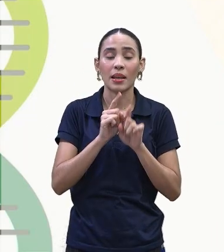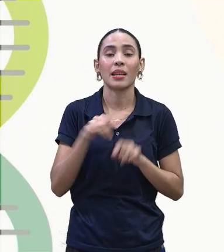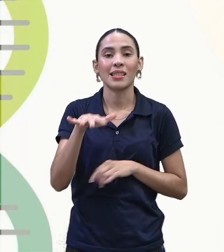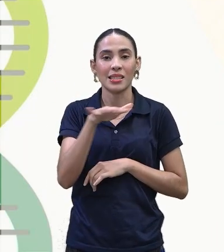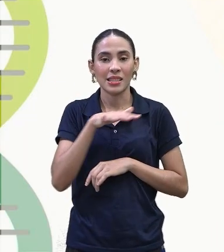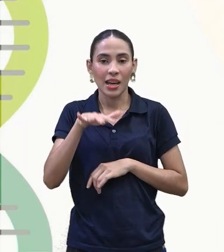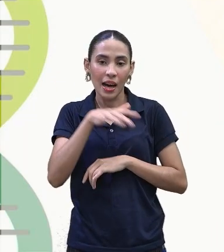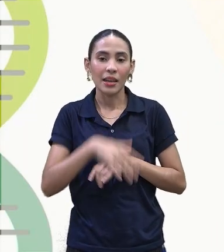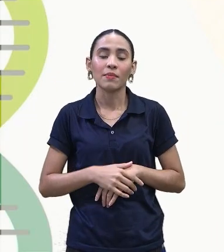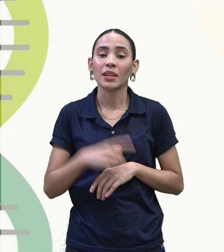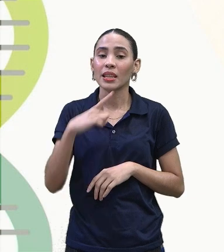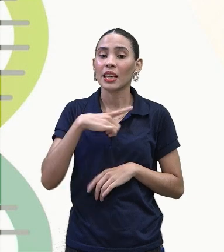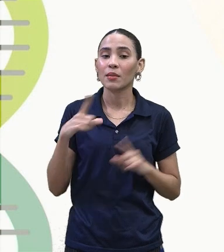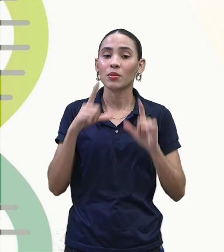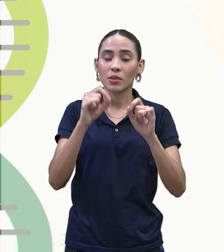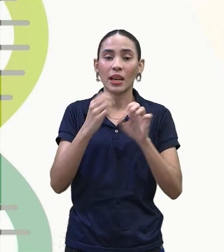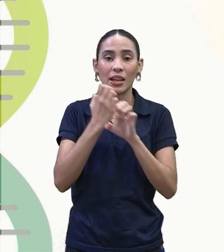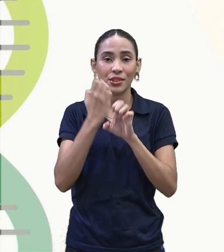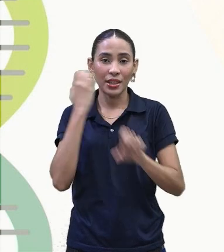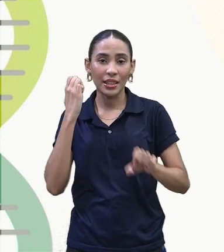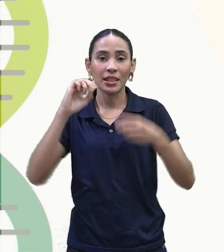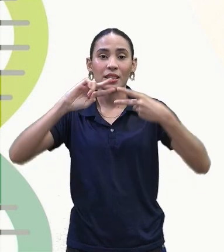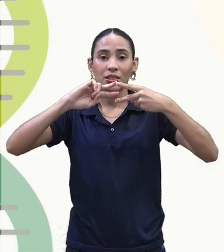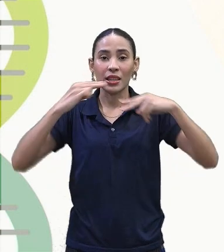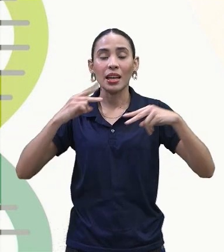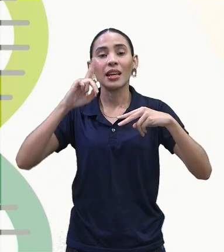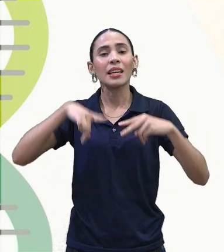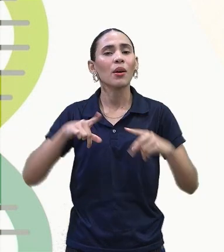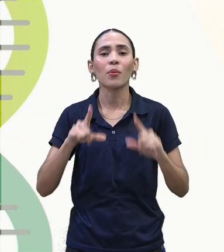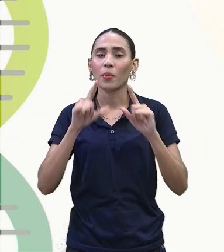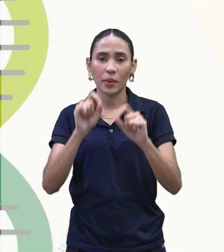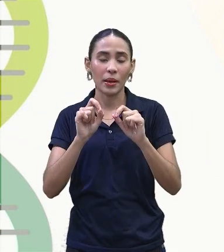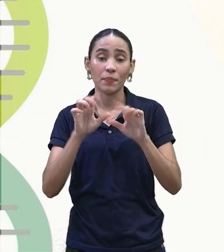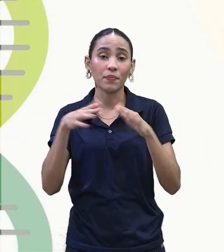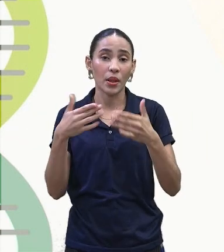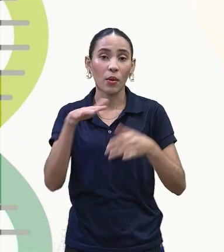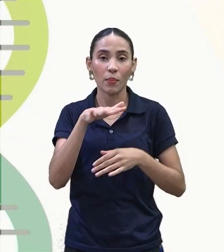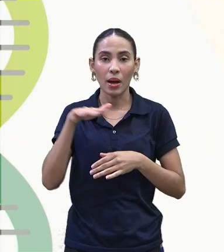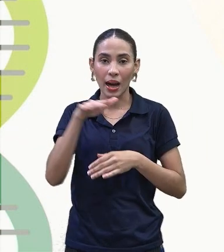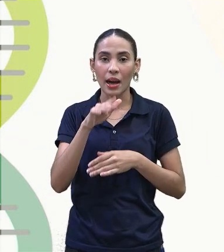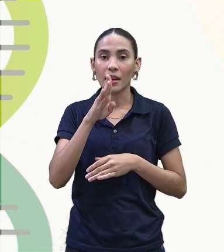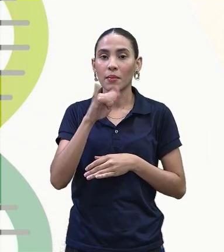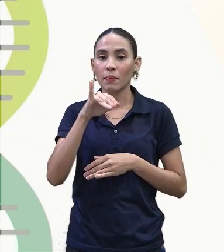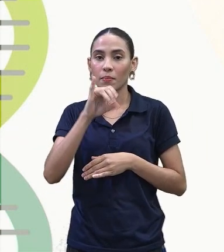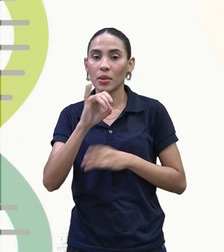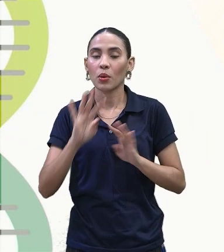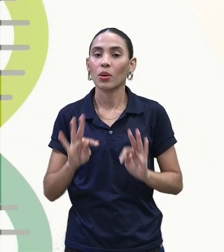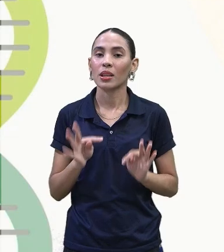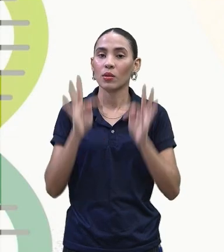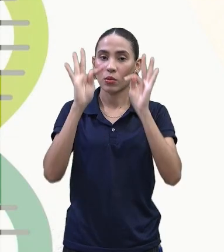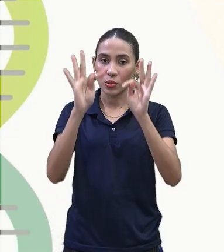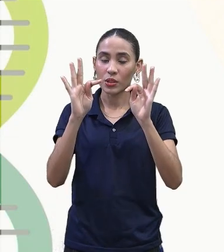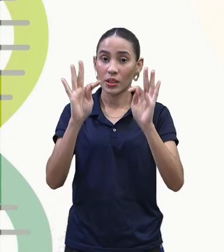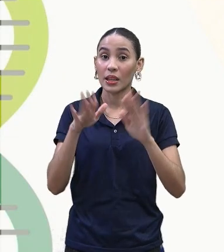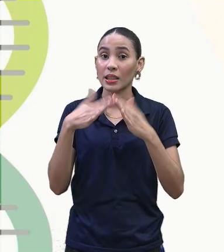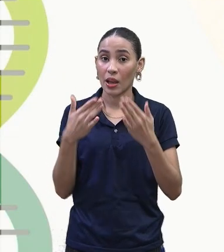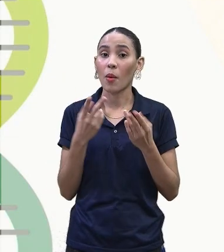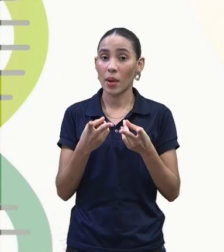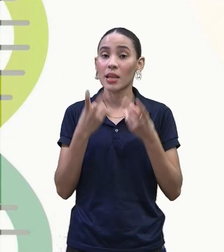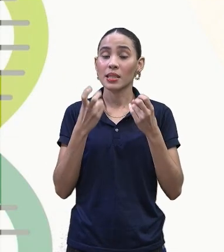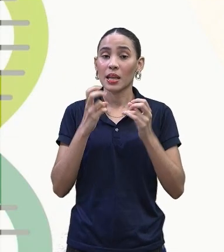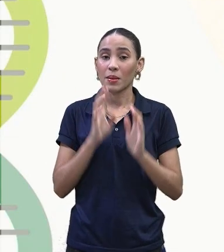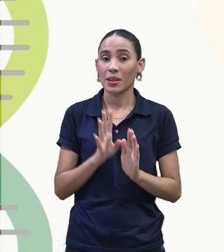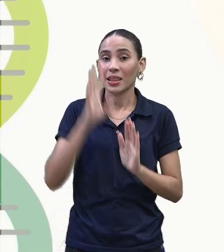essas áreas, nós temos a engenharia genética, que é o quê? É um campo da biotecnologia. Então, vejam só, ela